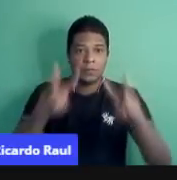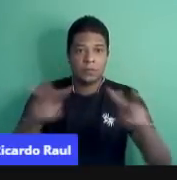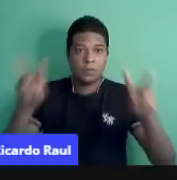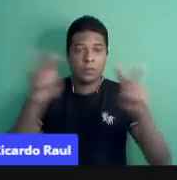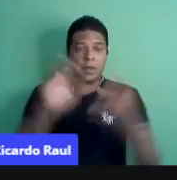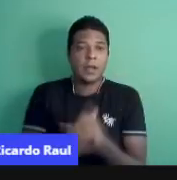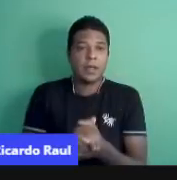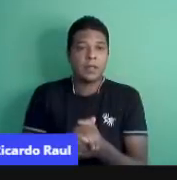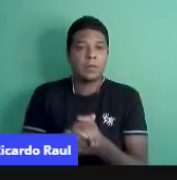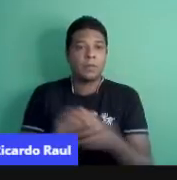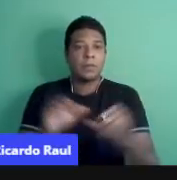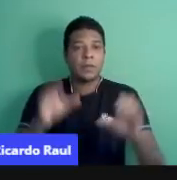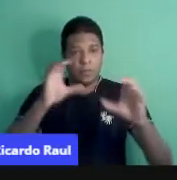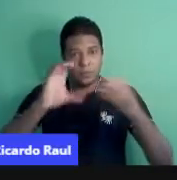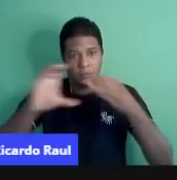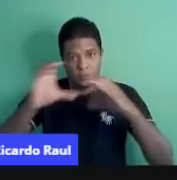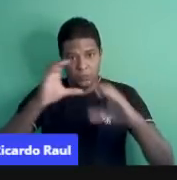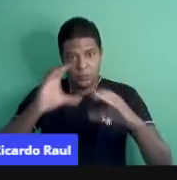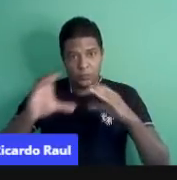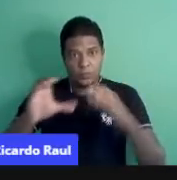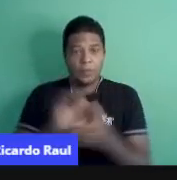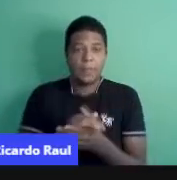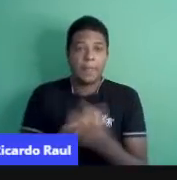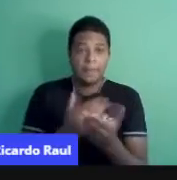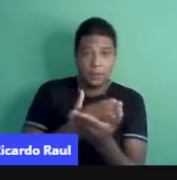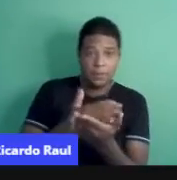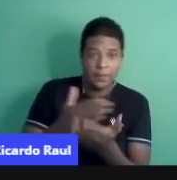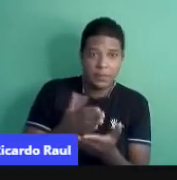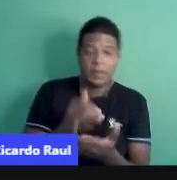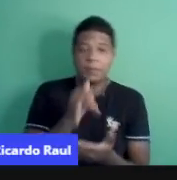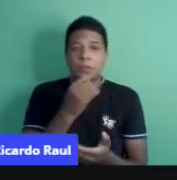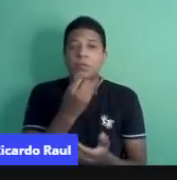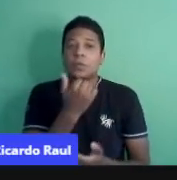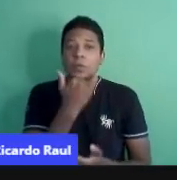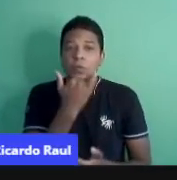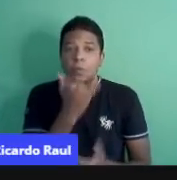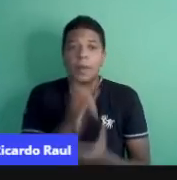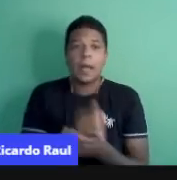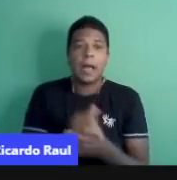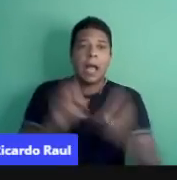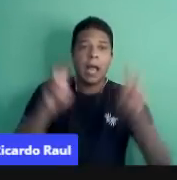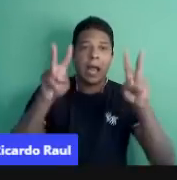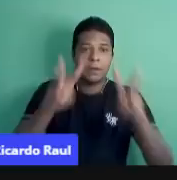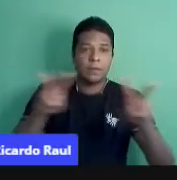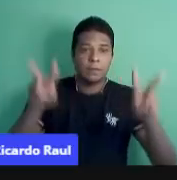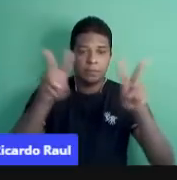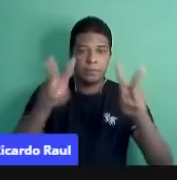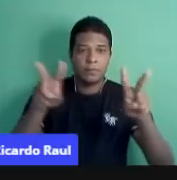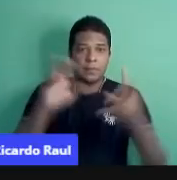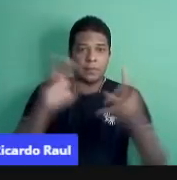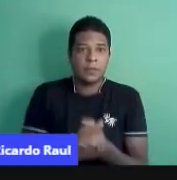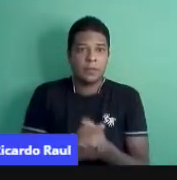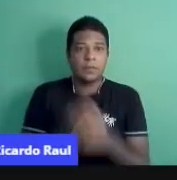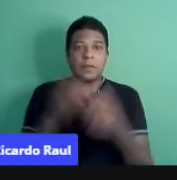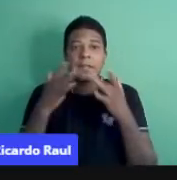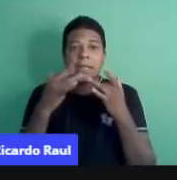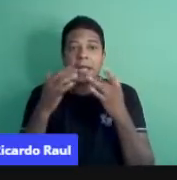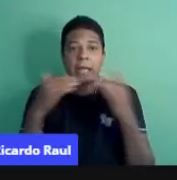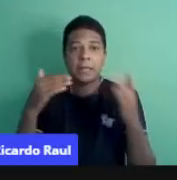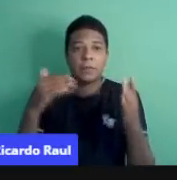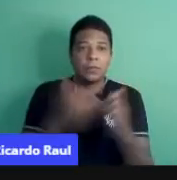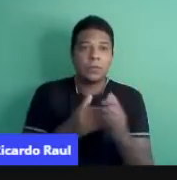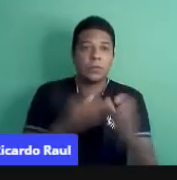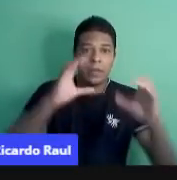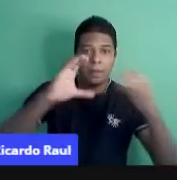por último, ele começava com artes visuais, vinha o teatro e por último a